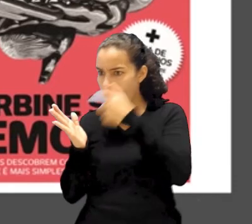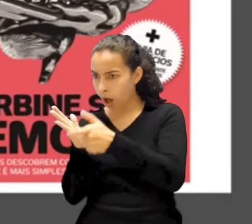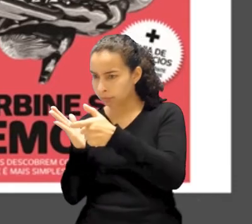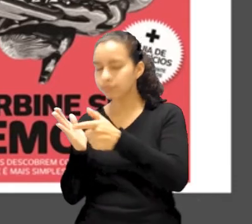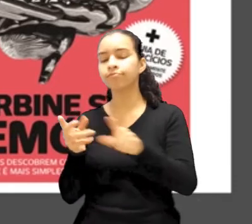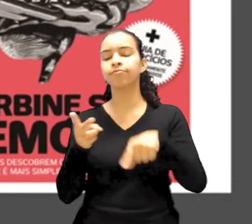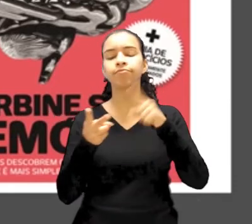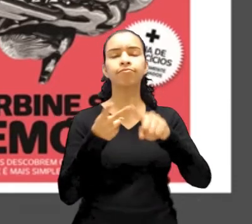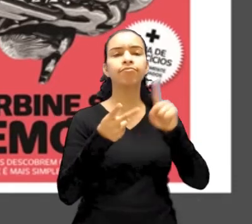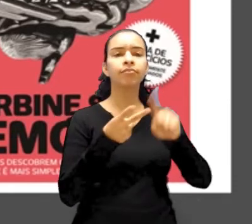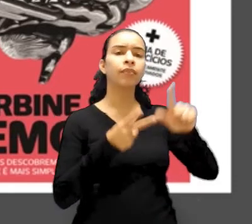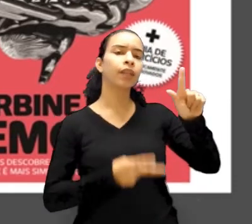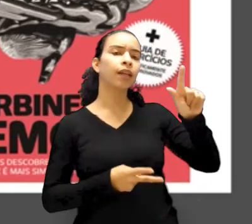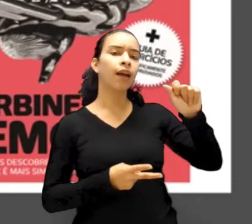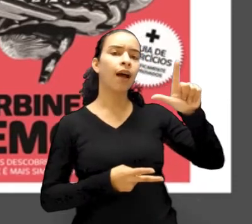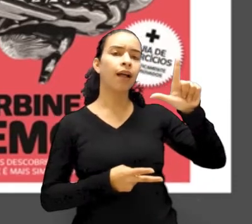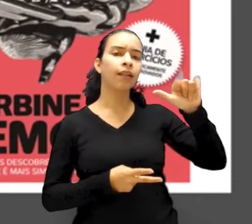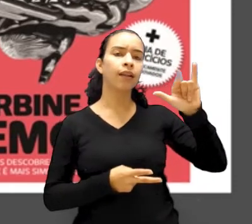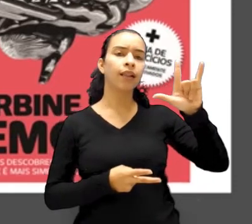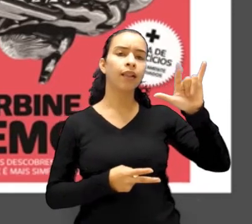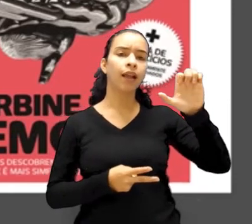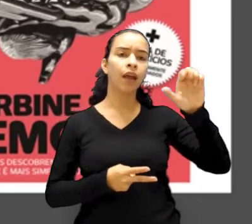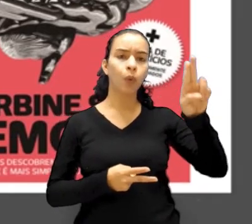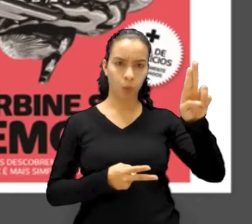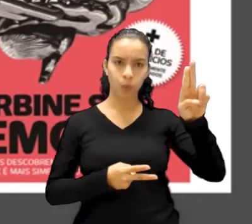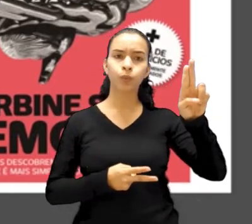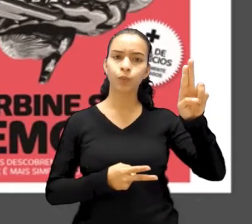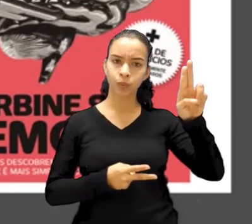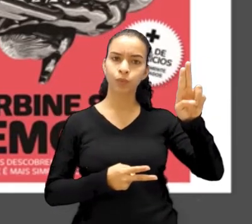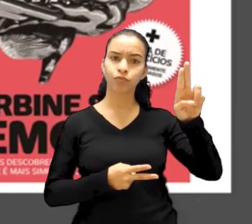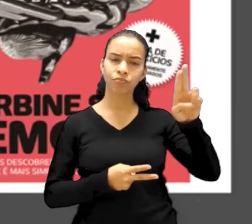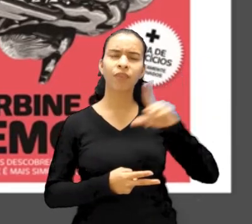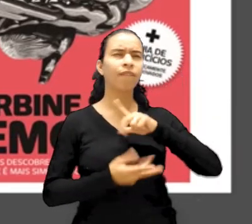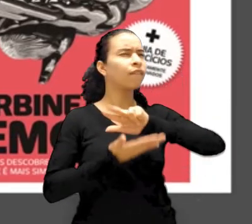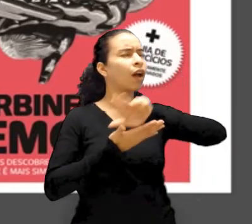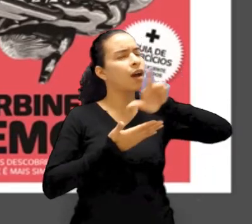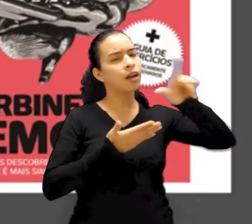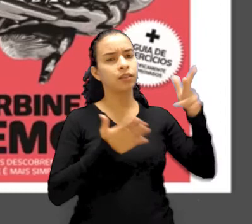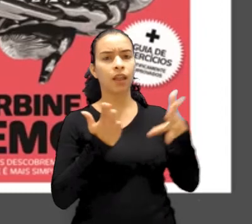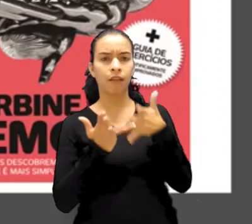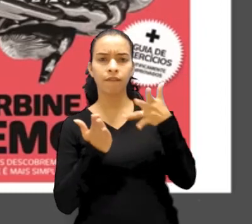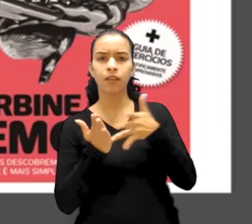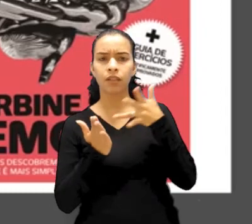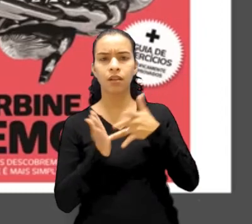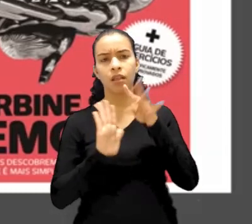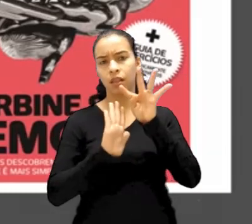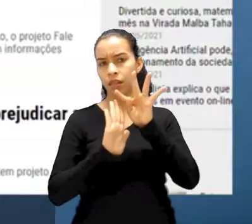né, existem outras revistas que também apresentam esse tipo de texto.